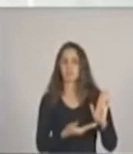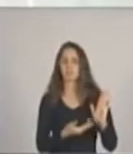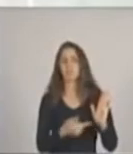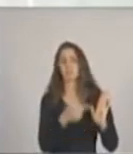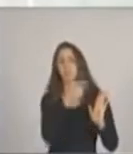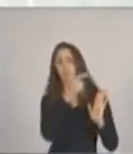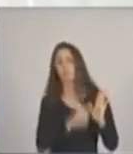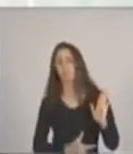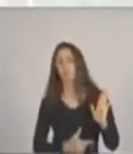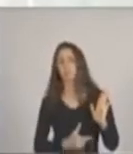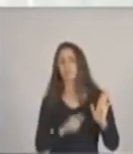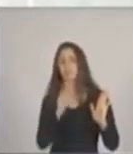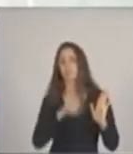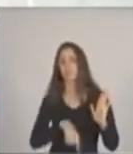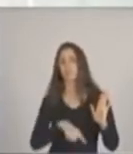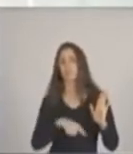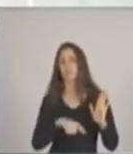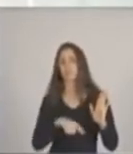inegavelmente,